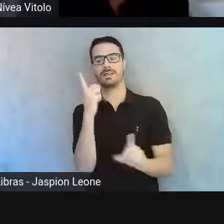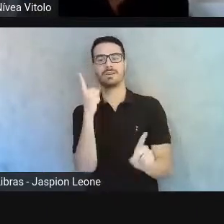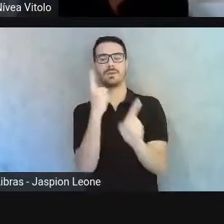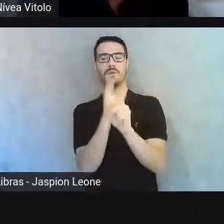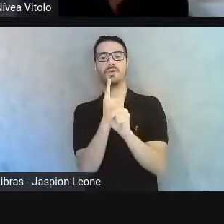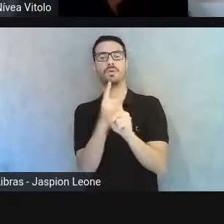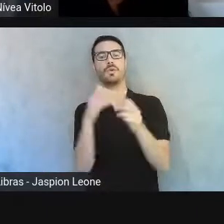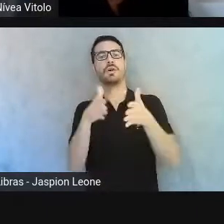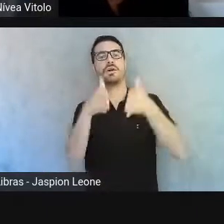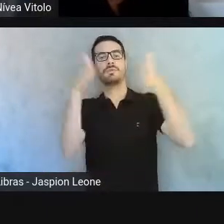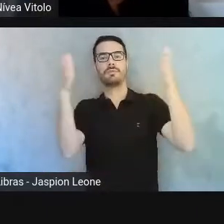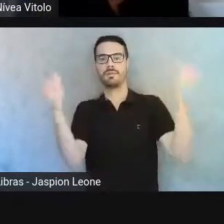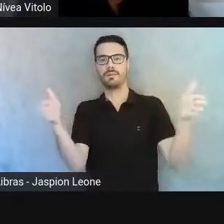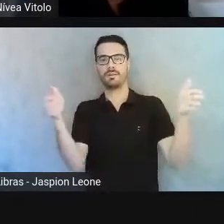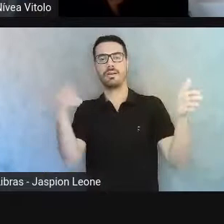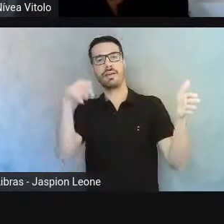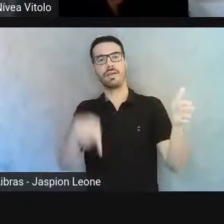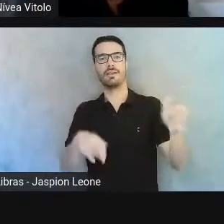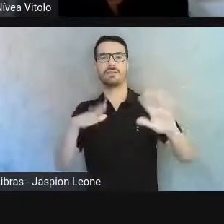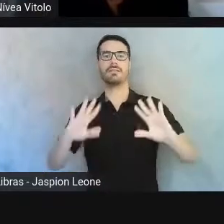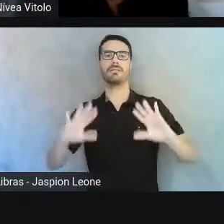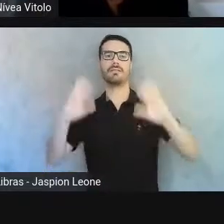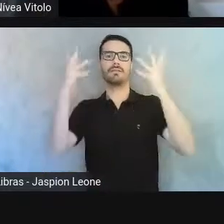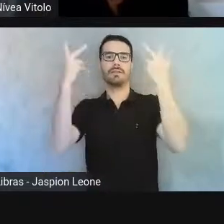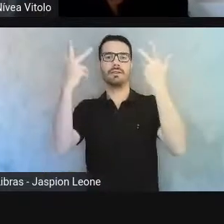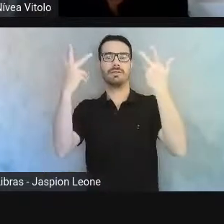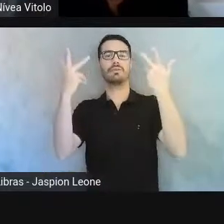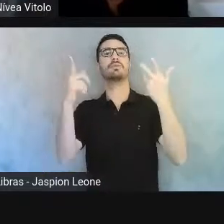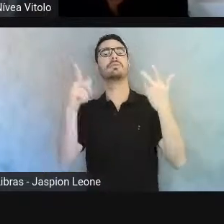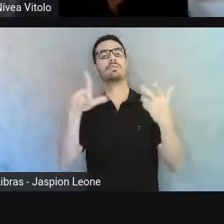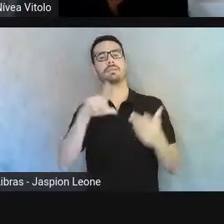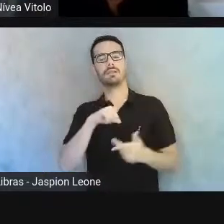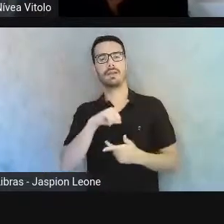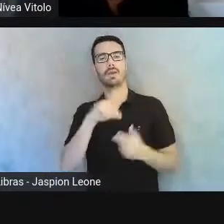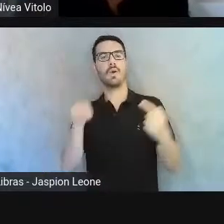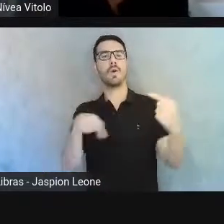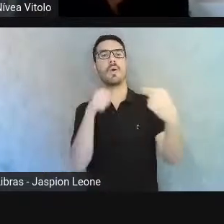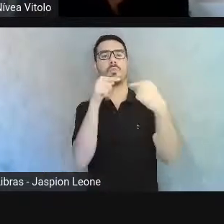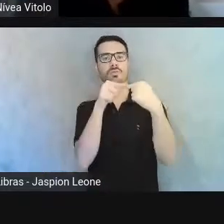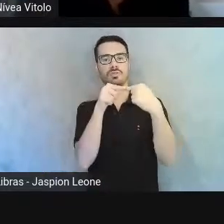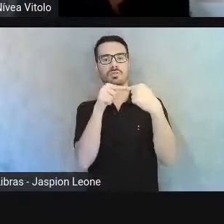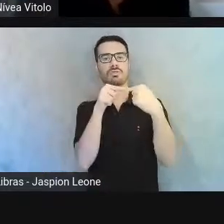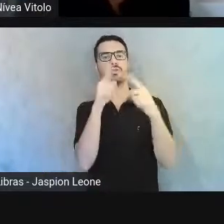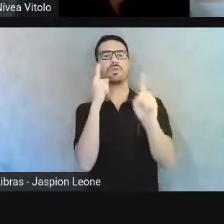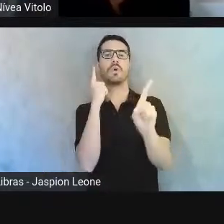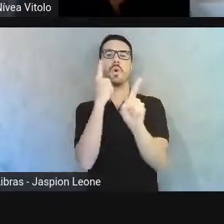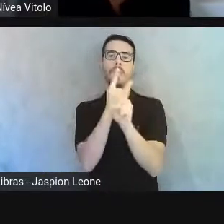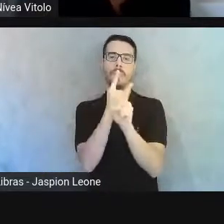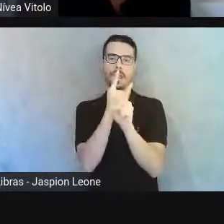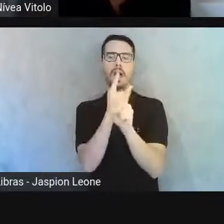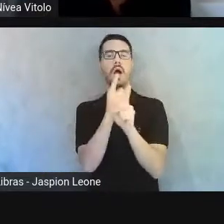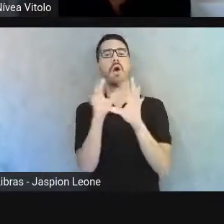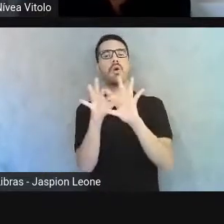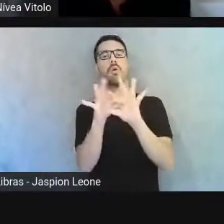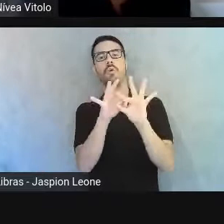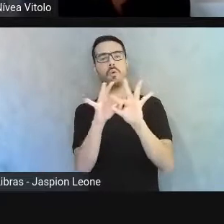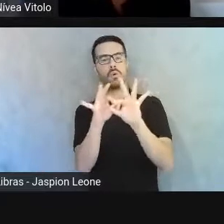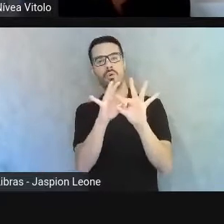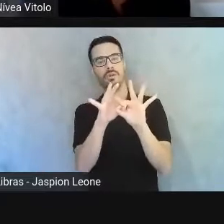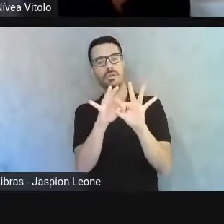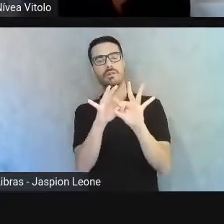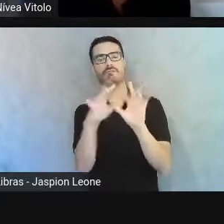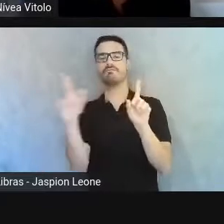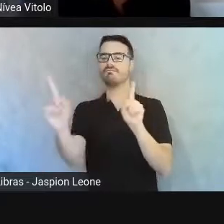Ampliar. Evento este que traz no próprio nome os seus objetivos. O primeiro, de encontrar, reunir, integrar